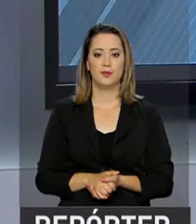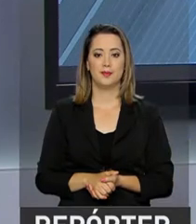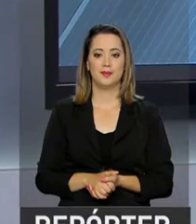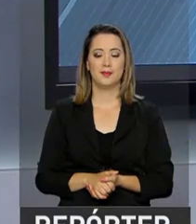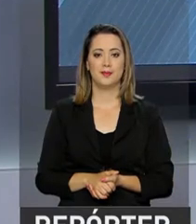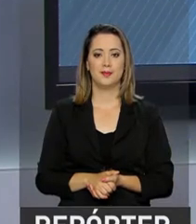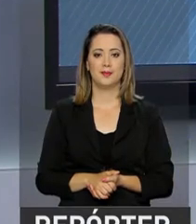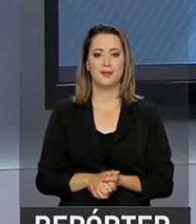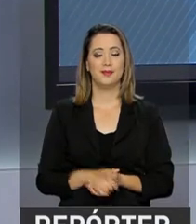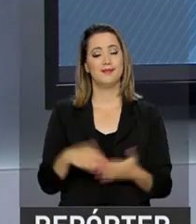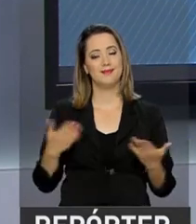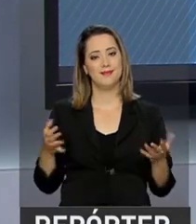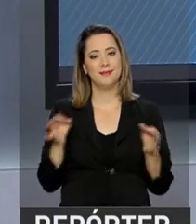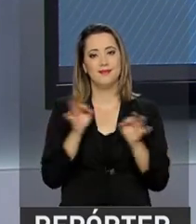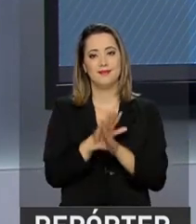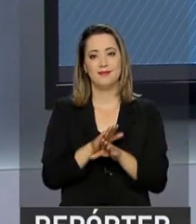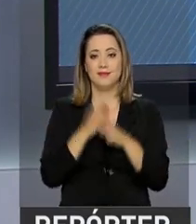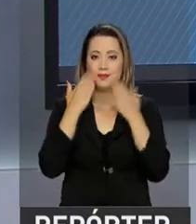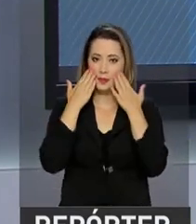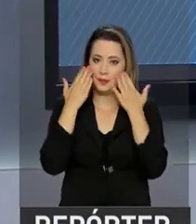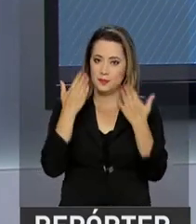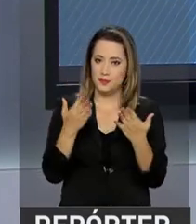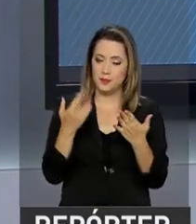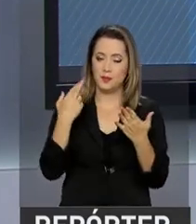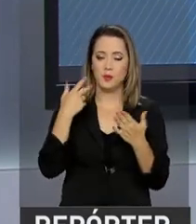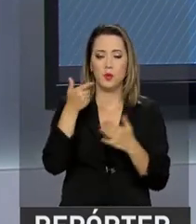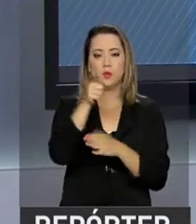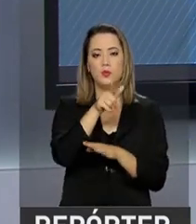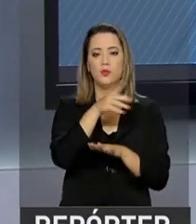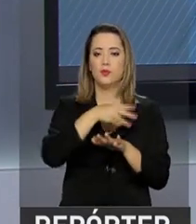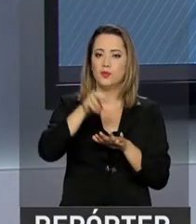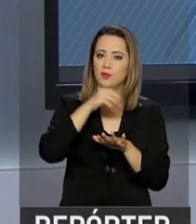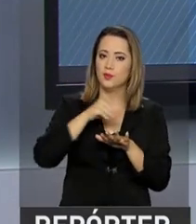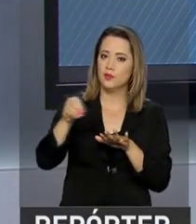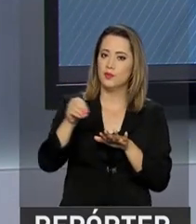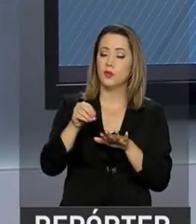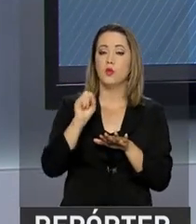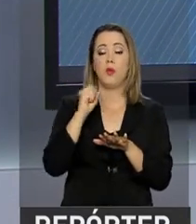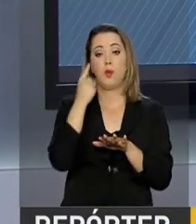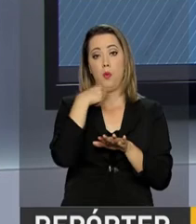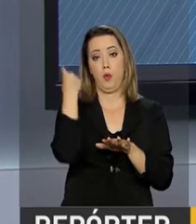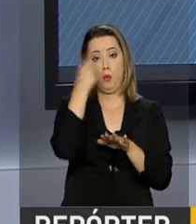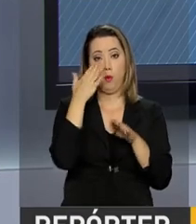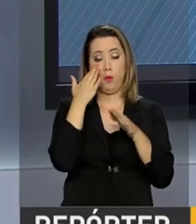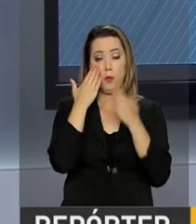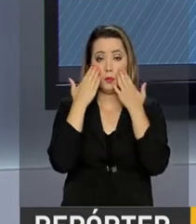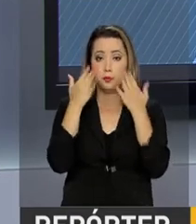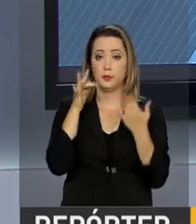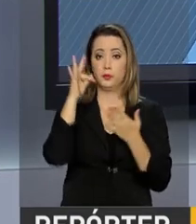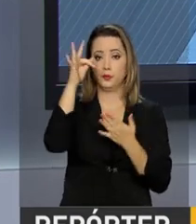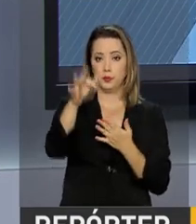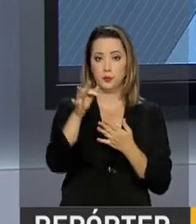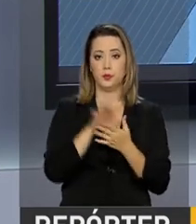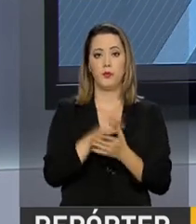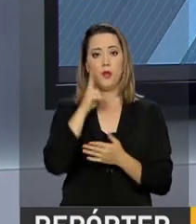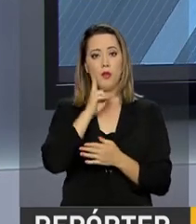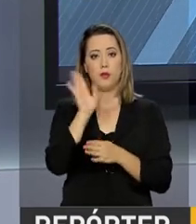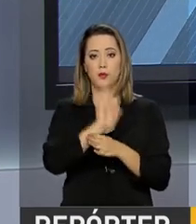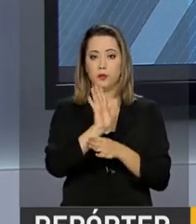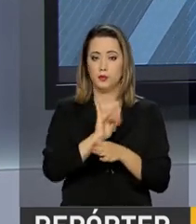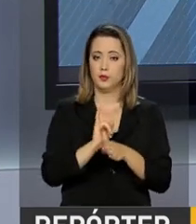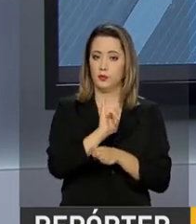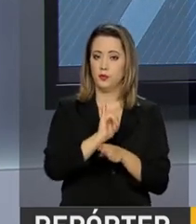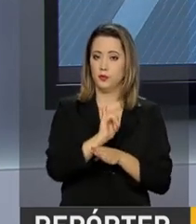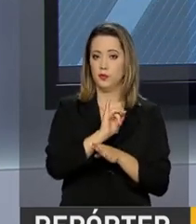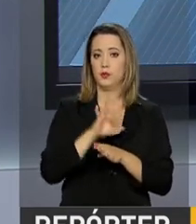o repórter benfica por aqui voltamos a qualquer momento com outras informações ou em uma hora na nossa próxima edição você pode rever as